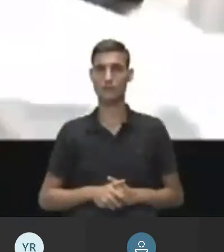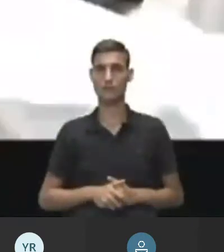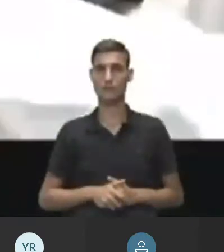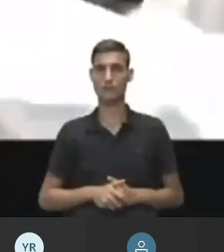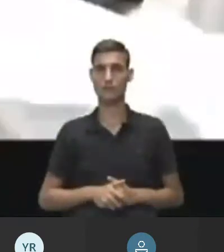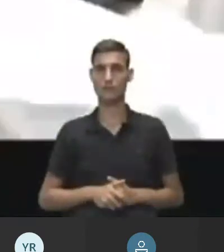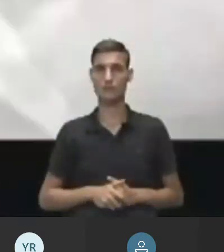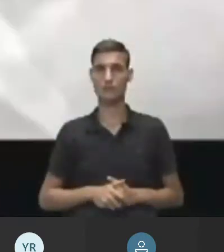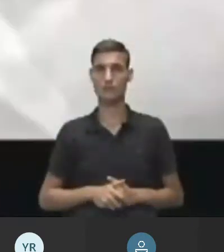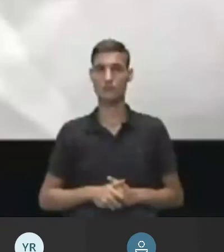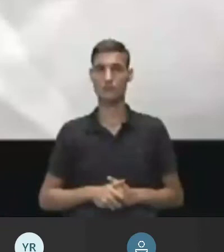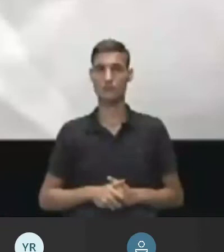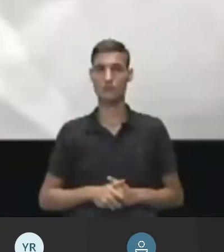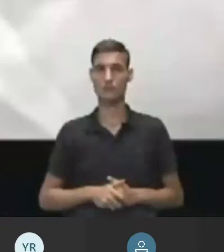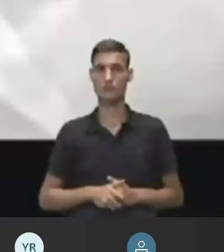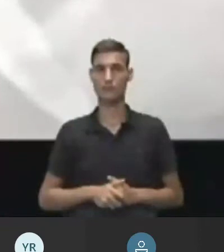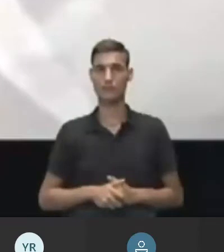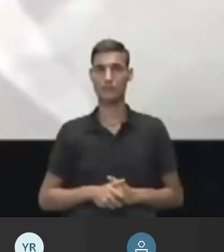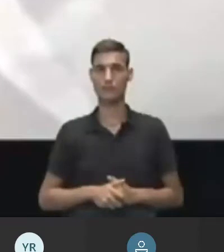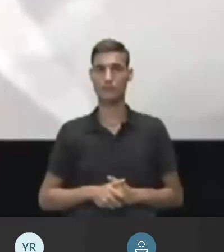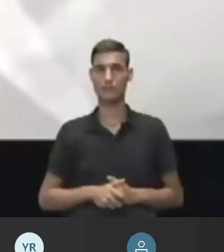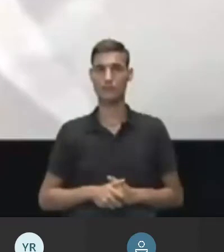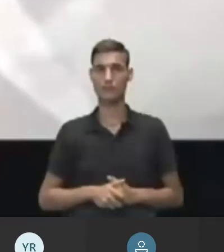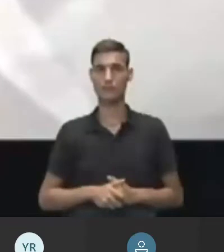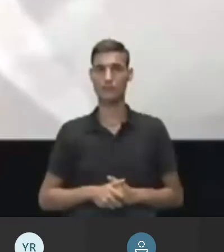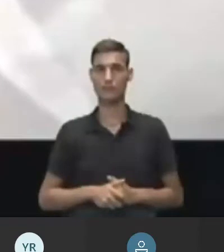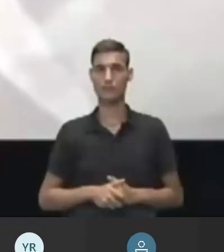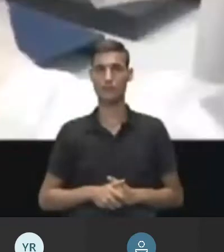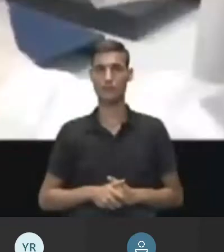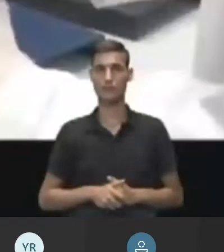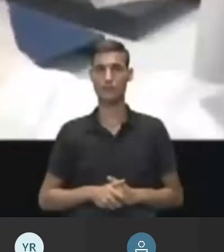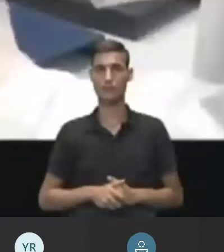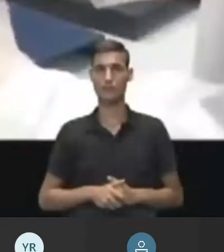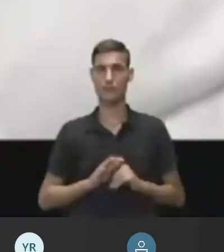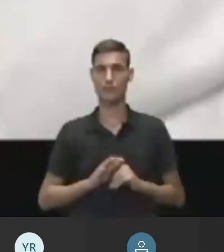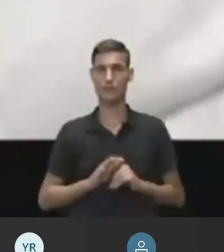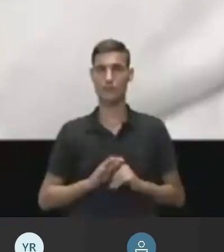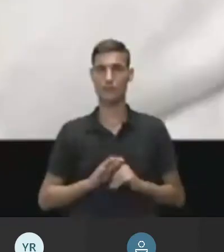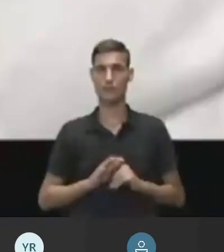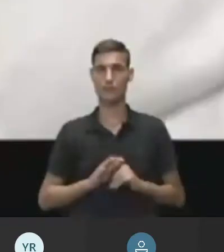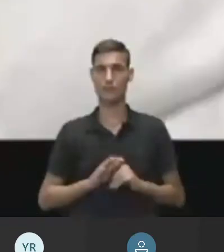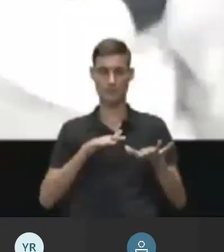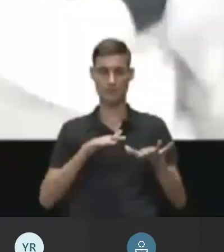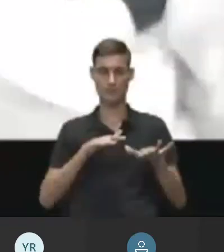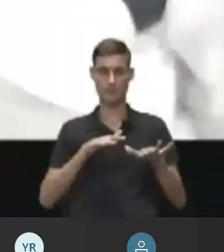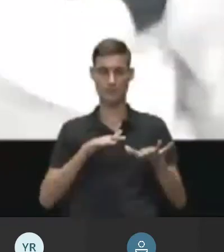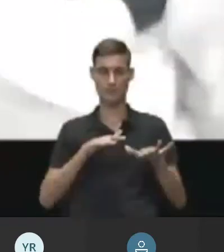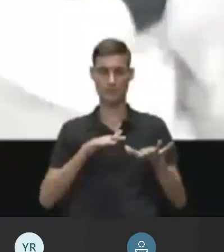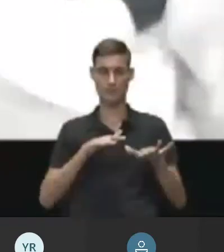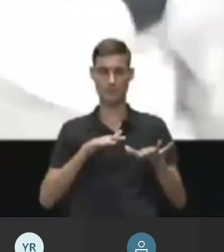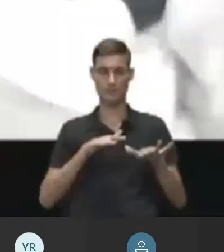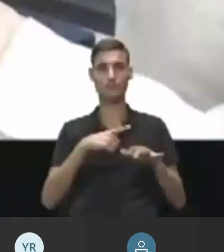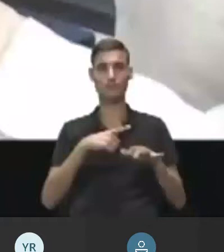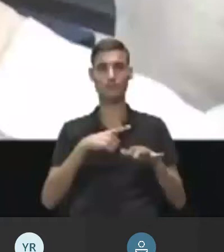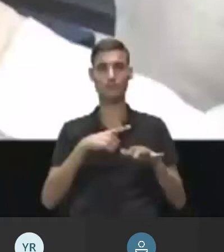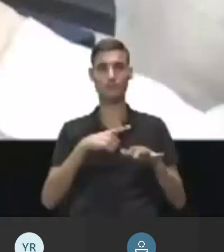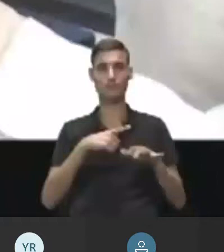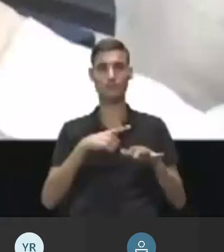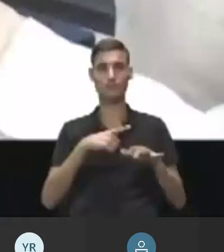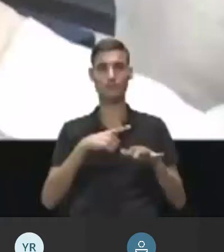de NaHCO3, certo? E faz aquele mesmo processo. Vira ele de cabeça para baixo, deixa cerca de 5